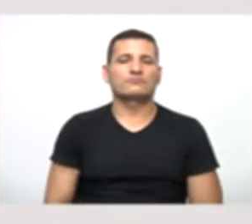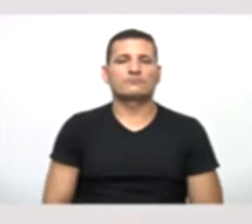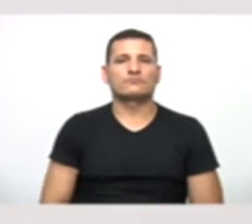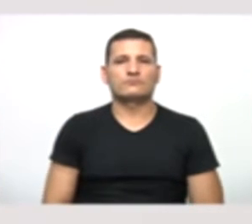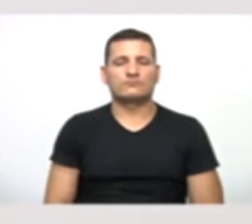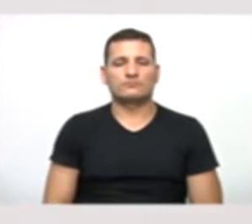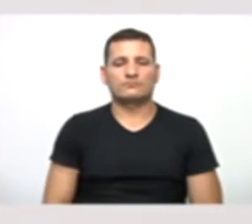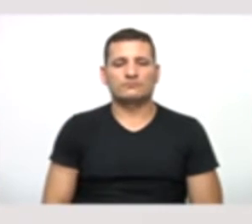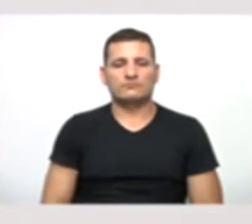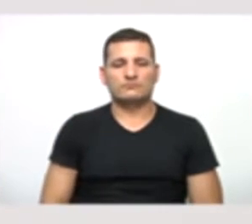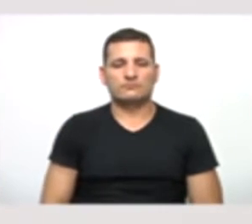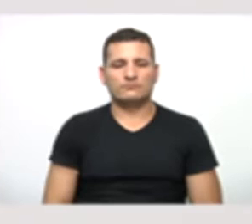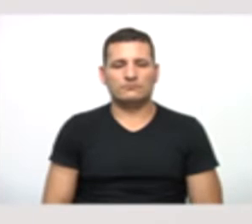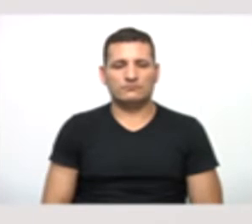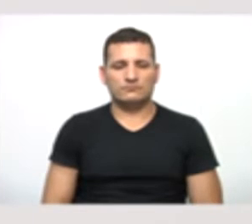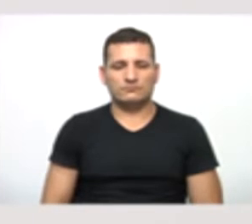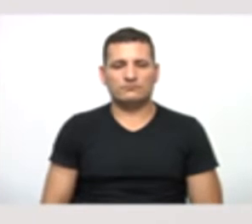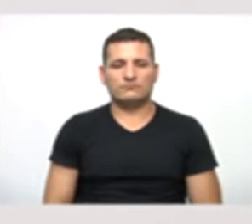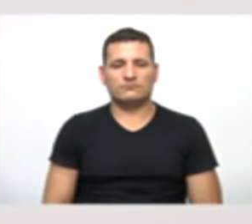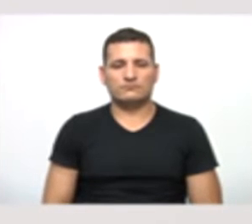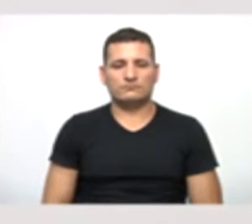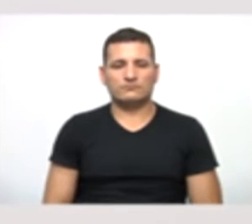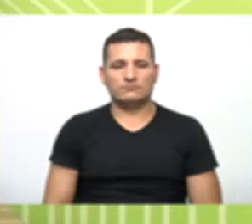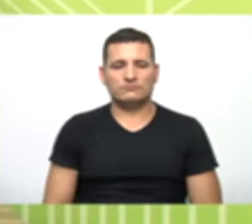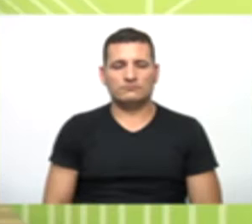2.122,41. Pronto, resultado feito.